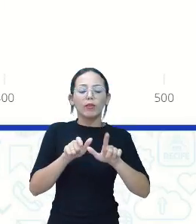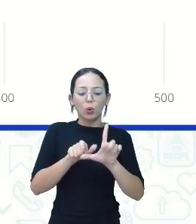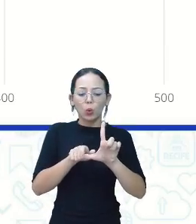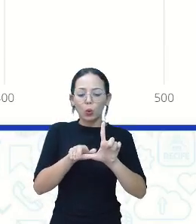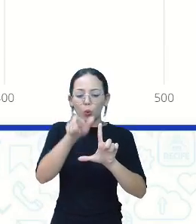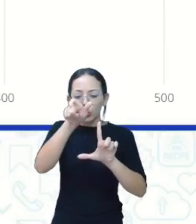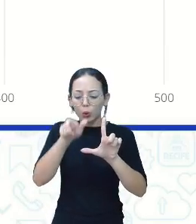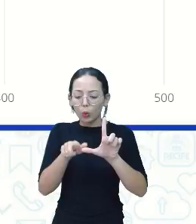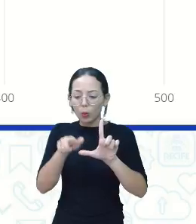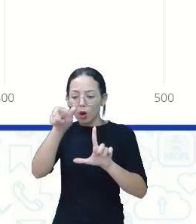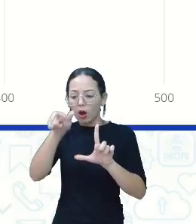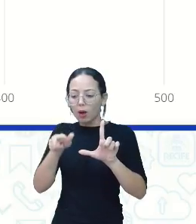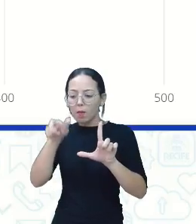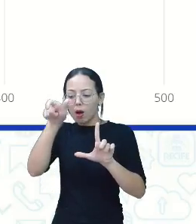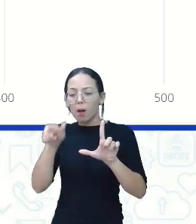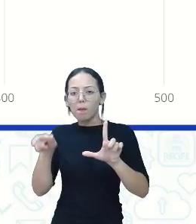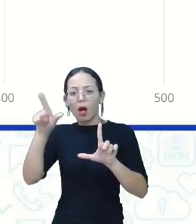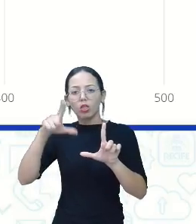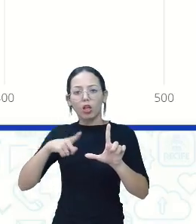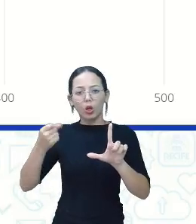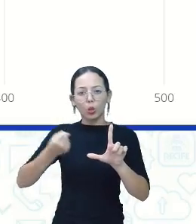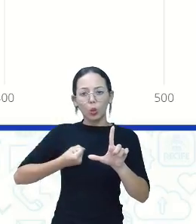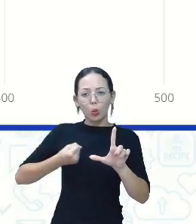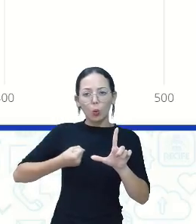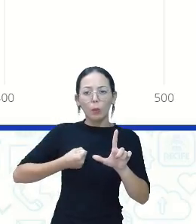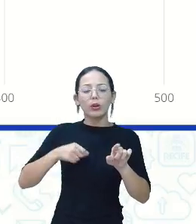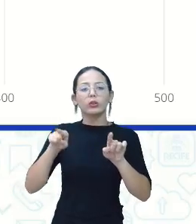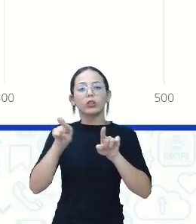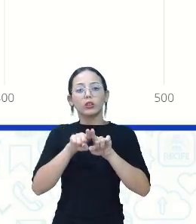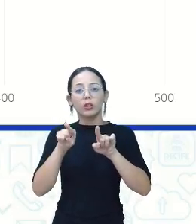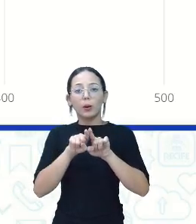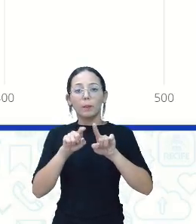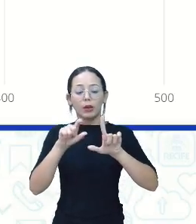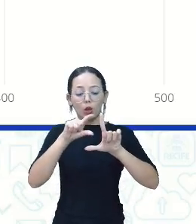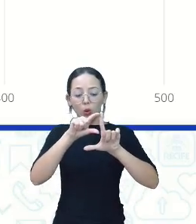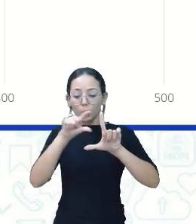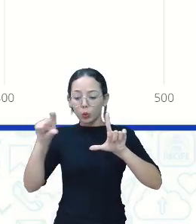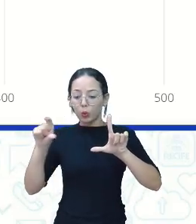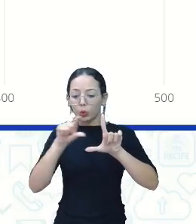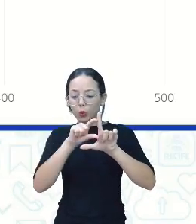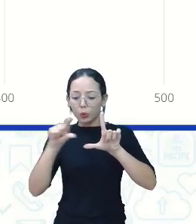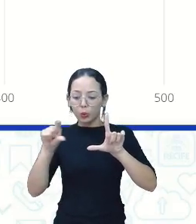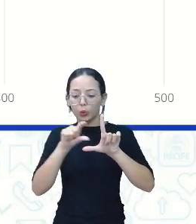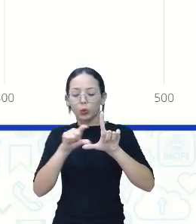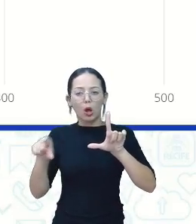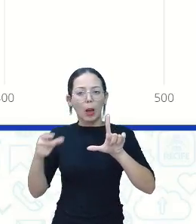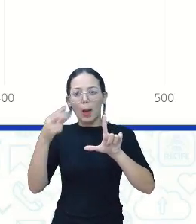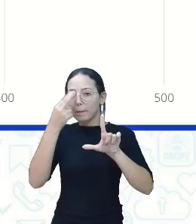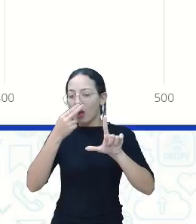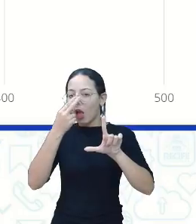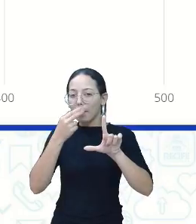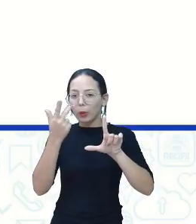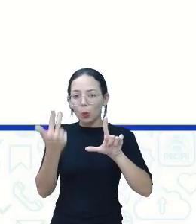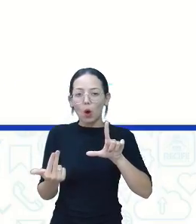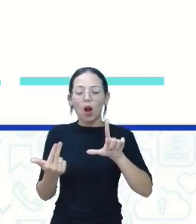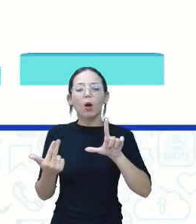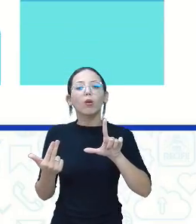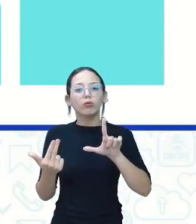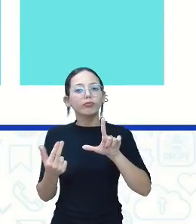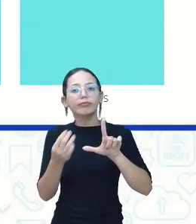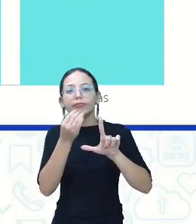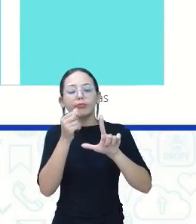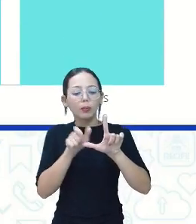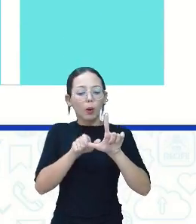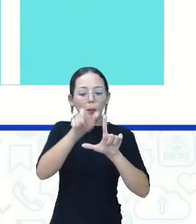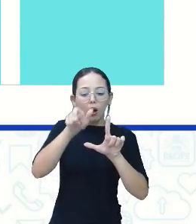colunas, observe que tem os valores, coloquei um gráfico em barras, é a mesma situação, você observa que tanto em